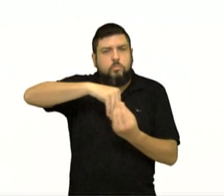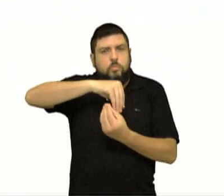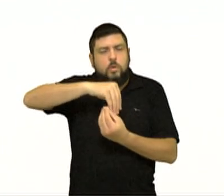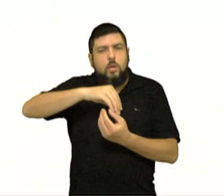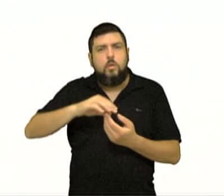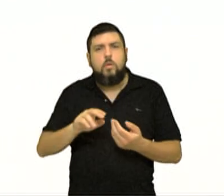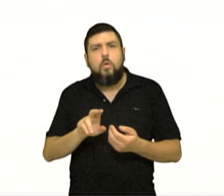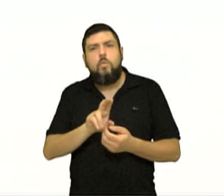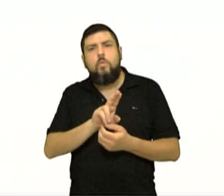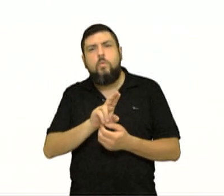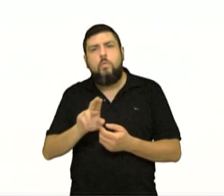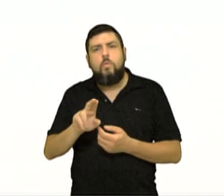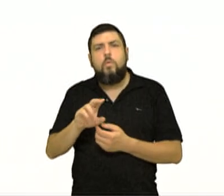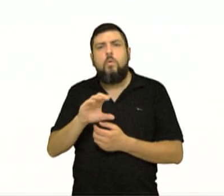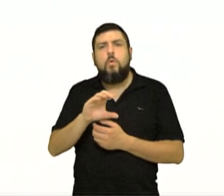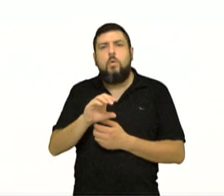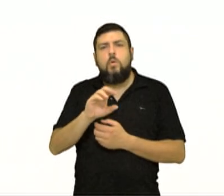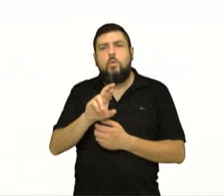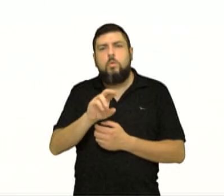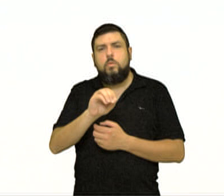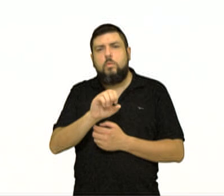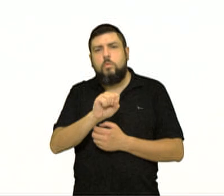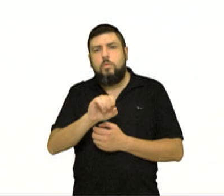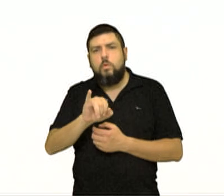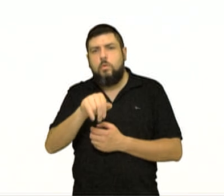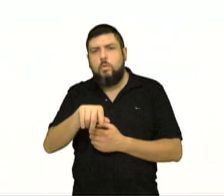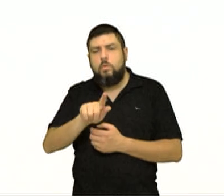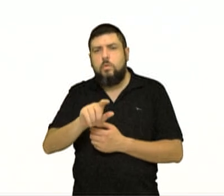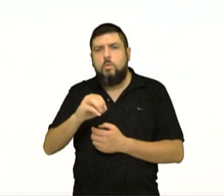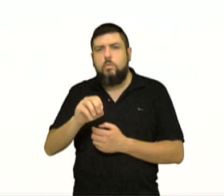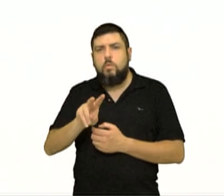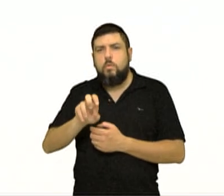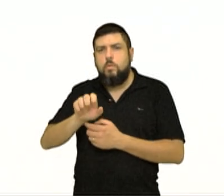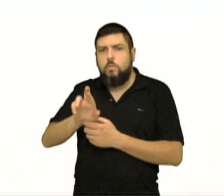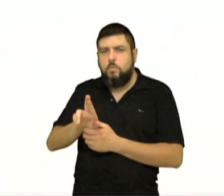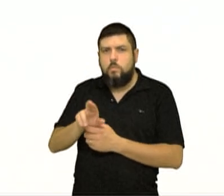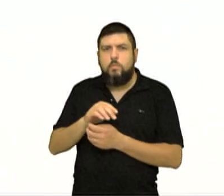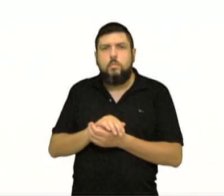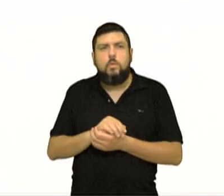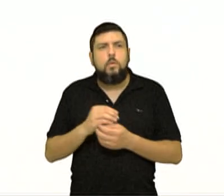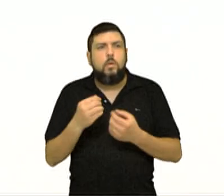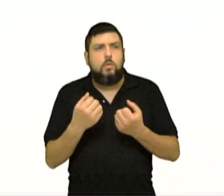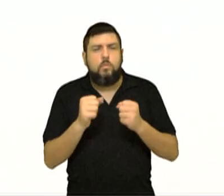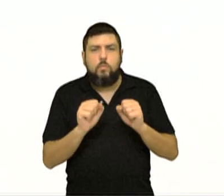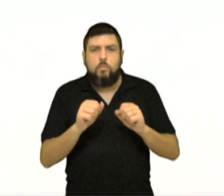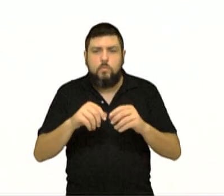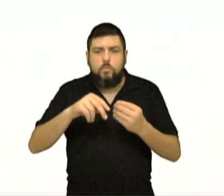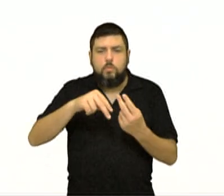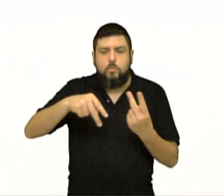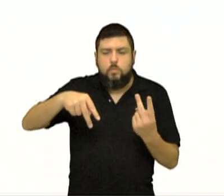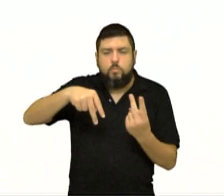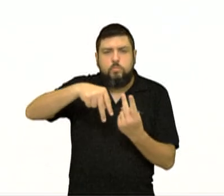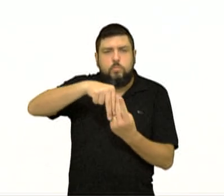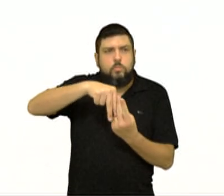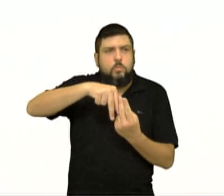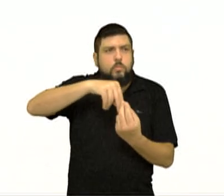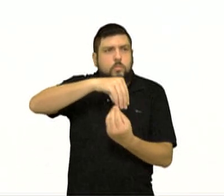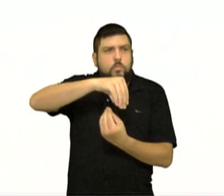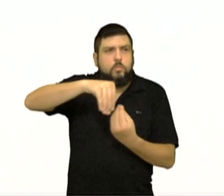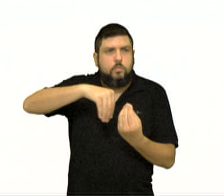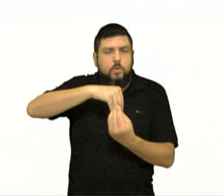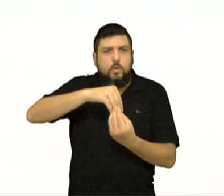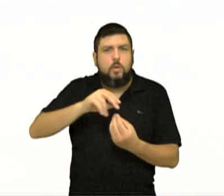vamos chamar de crossing over, né? Ou também permutação. Então, na meiose pode acontecer o chamado crossing over